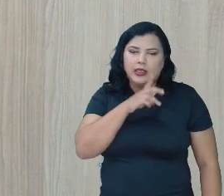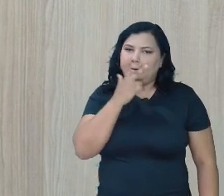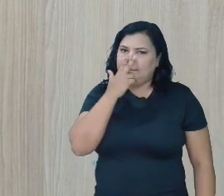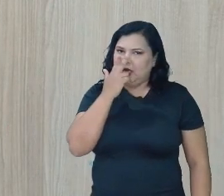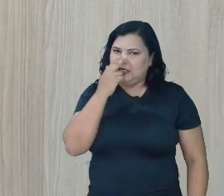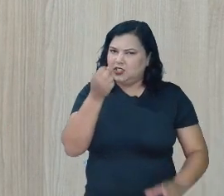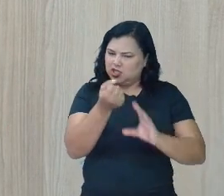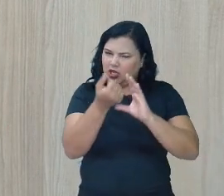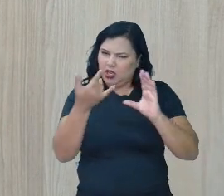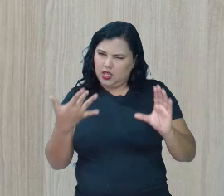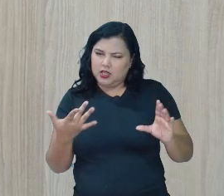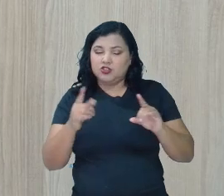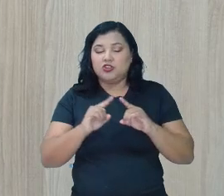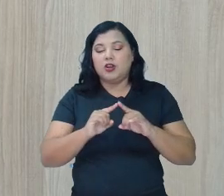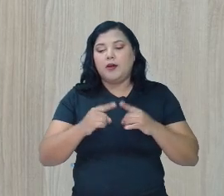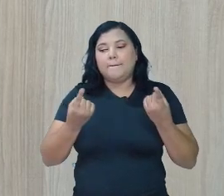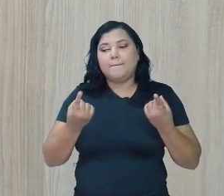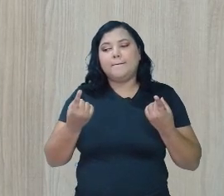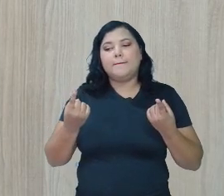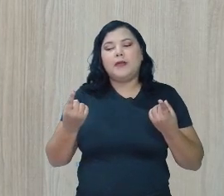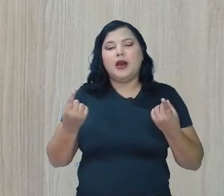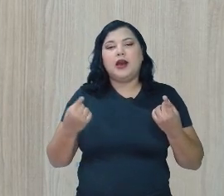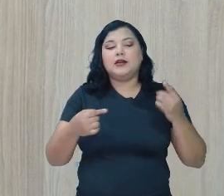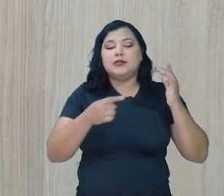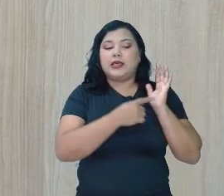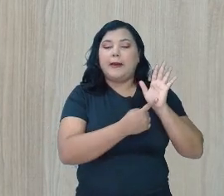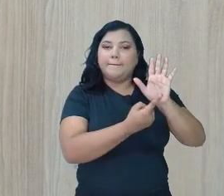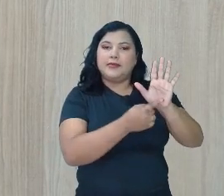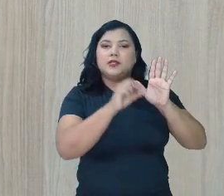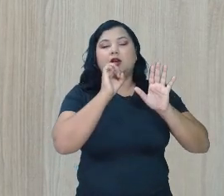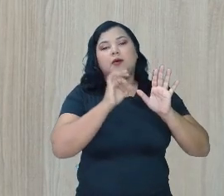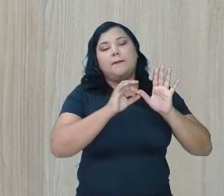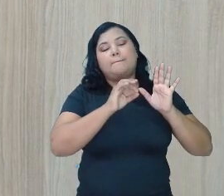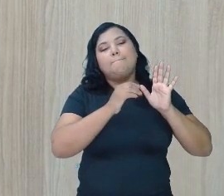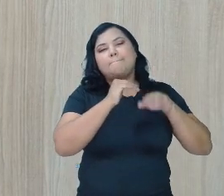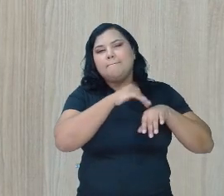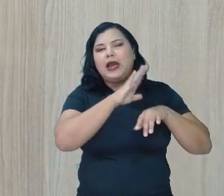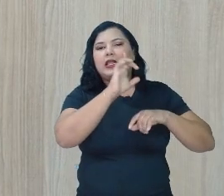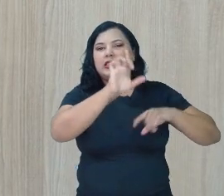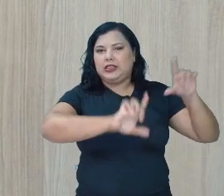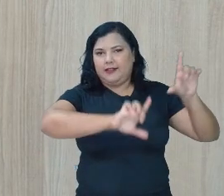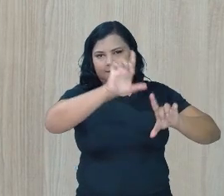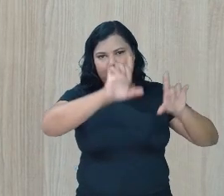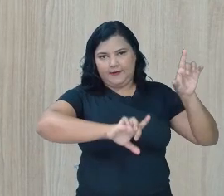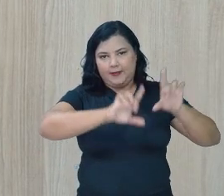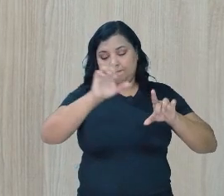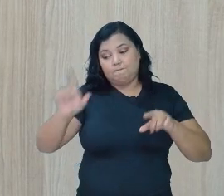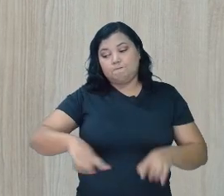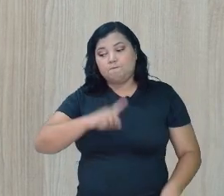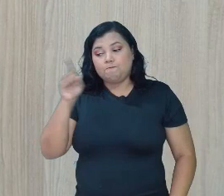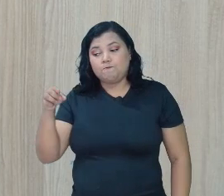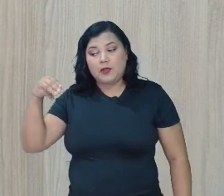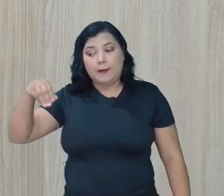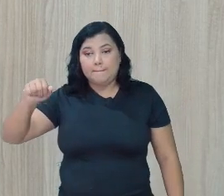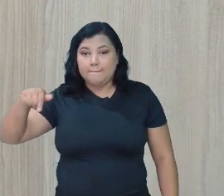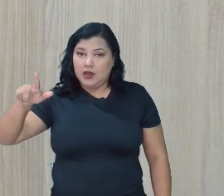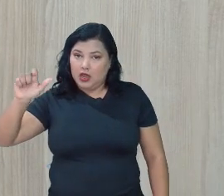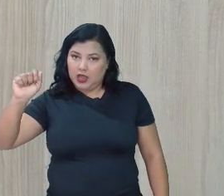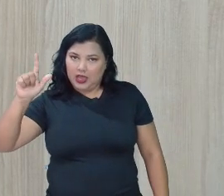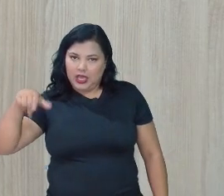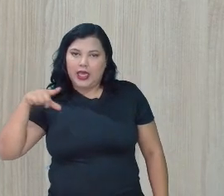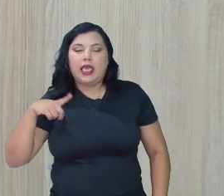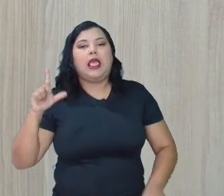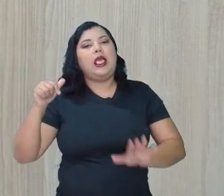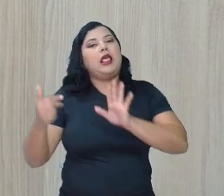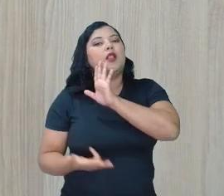sejam semelhantes, já que a produção é toda japonesa, tá certo? Enquanto que o mangá, ele é uma produção, um desenho, como a